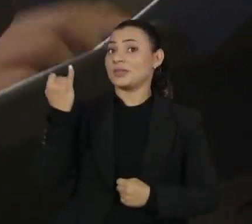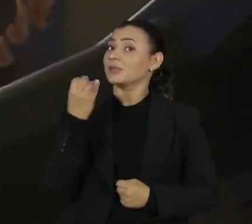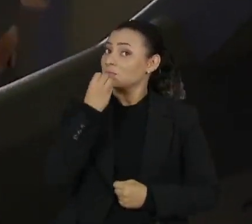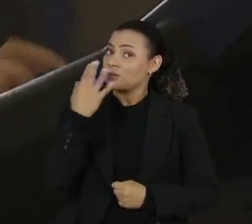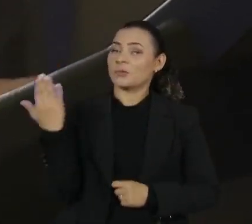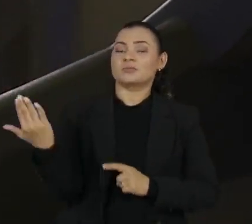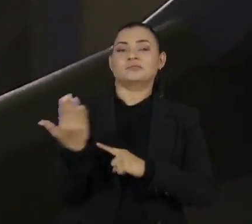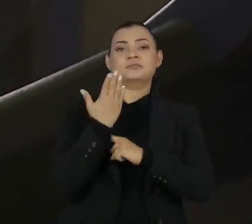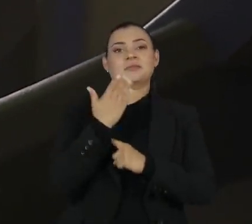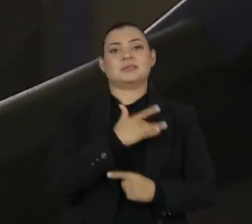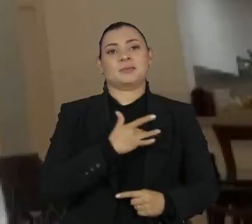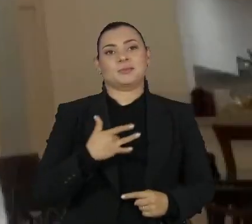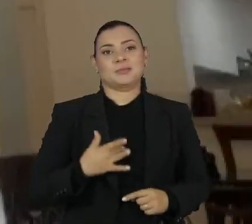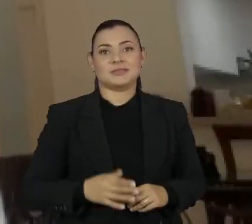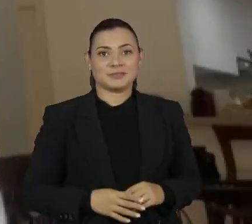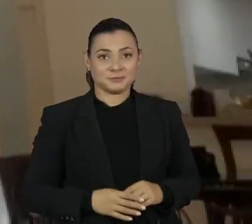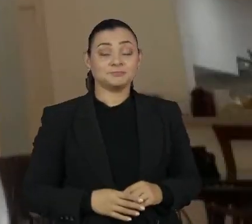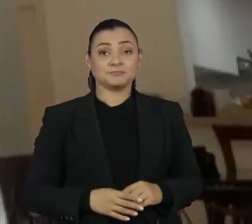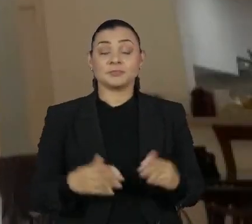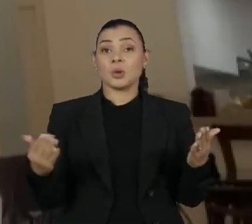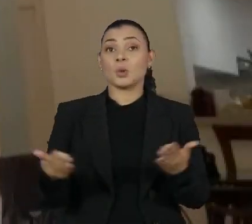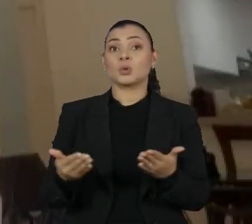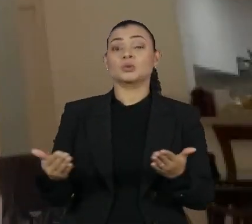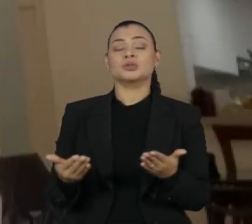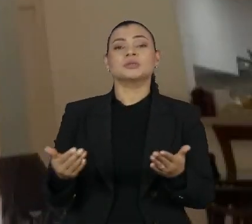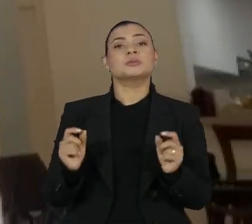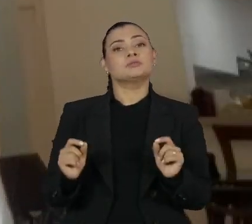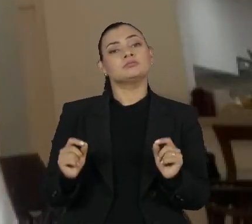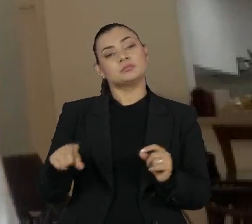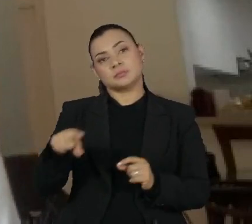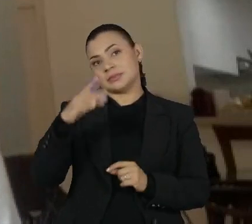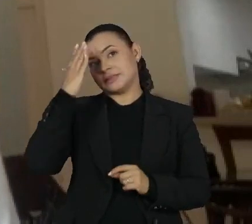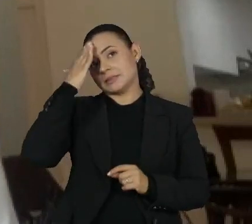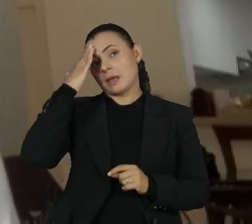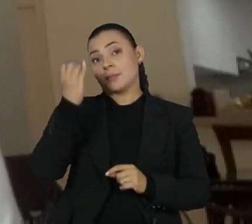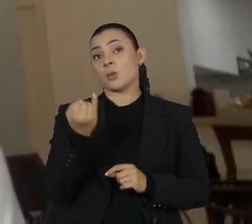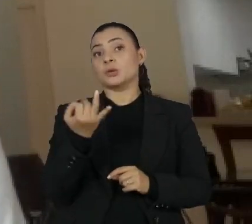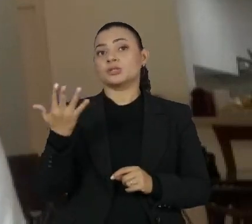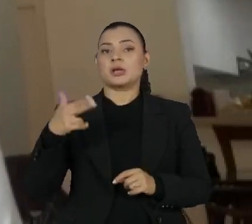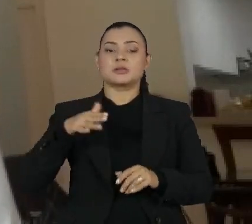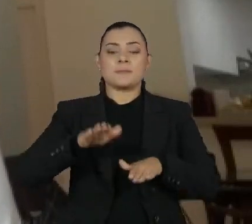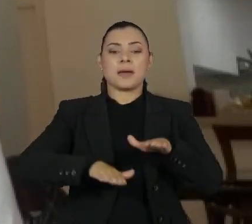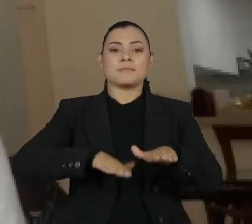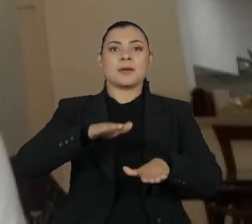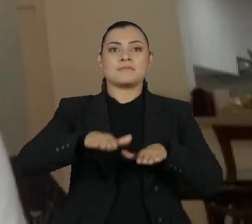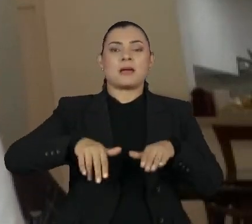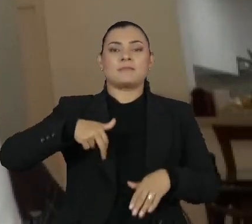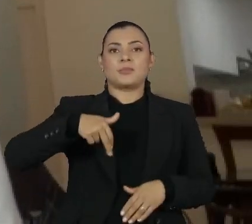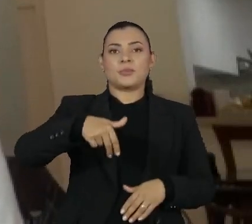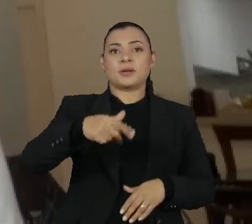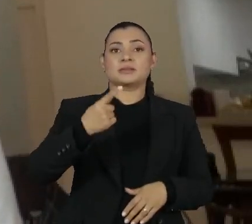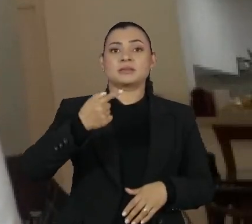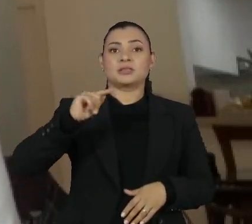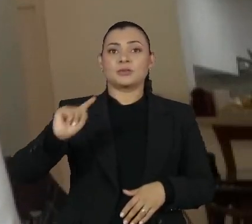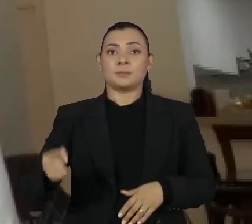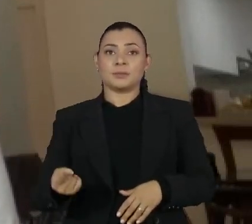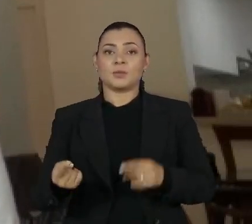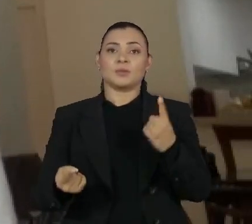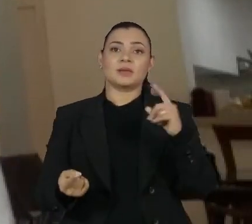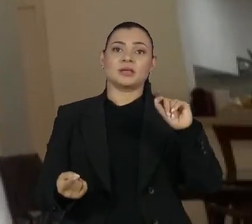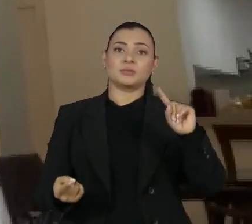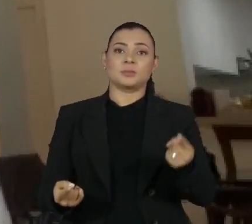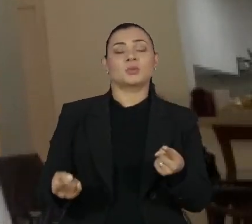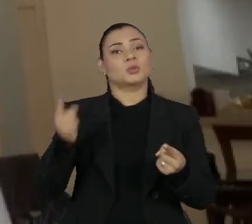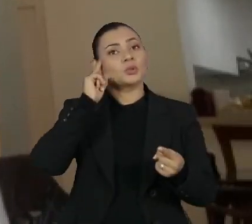essenciais nesse processo hoje em dia sabe-se que o número de Passos também outros trabalhos falam sobre 7.000 a 10.000 Passos por